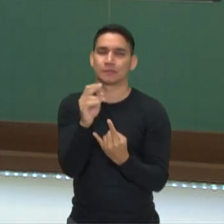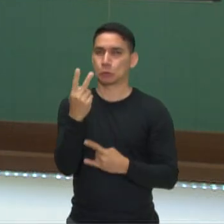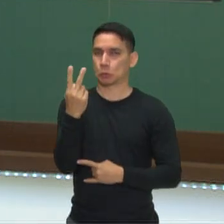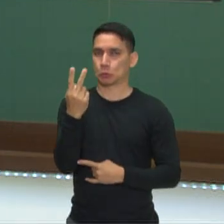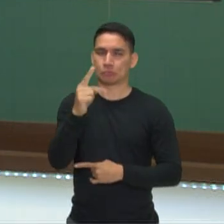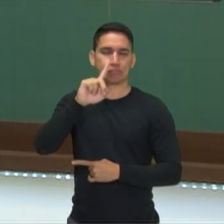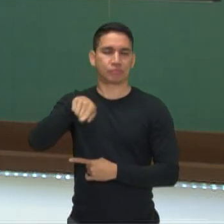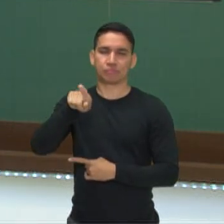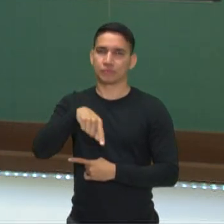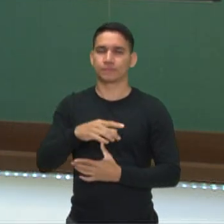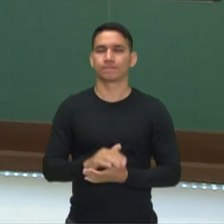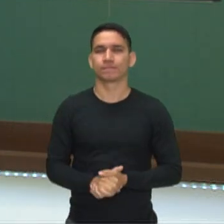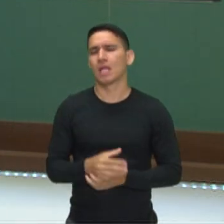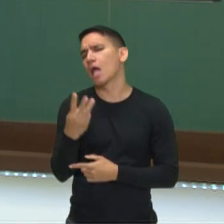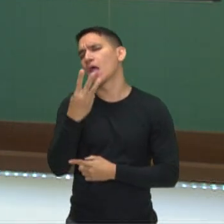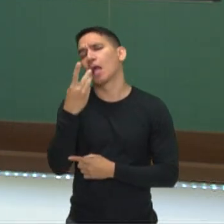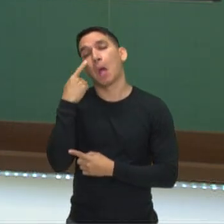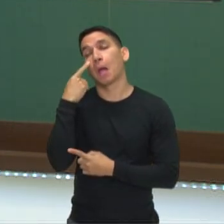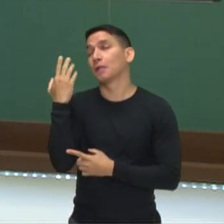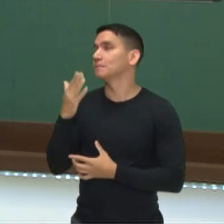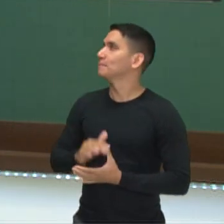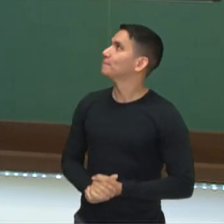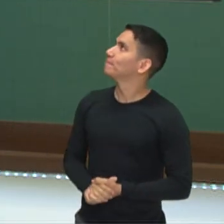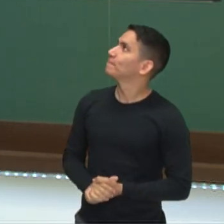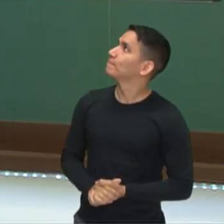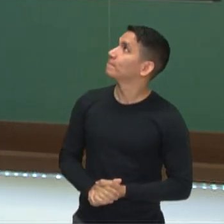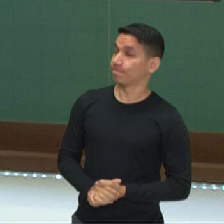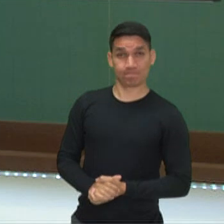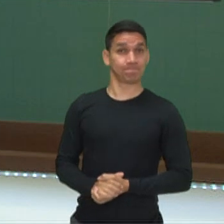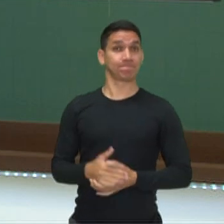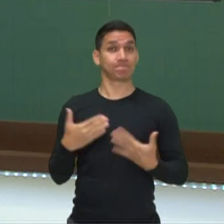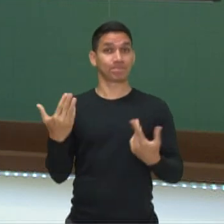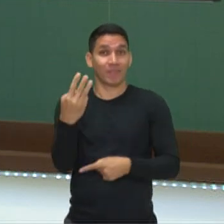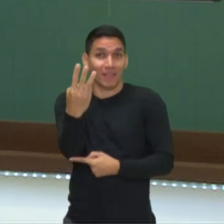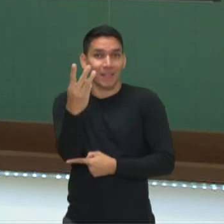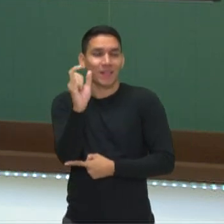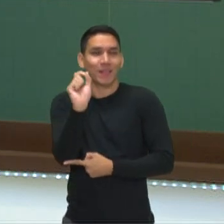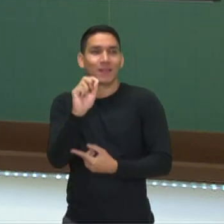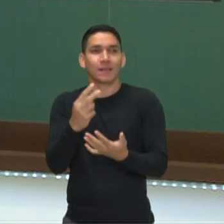acende. E a 3? A 3, ó.